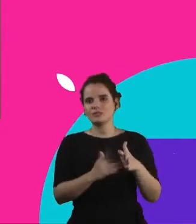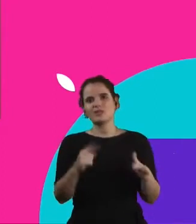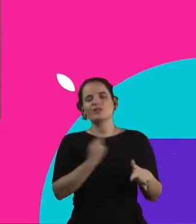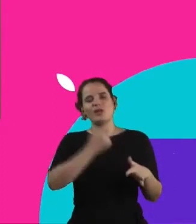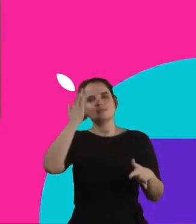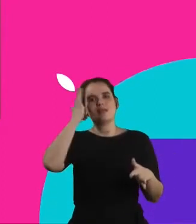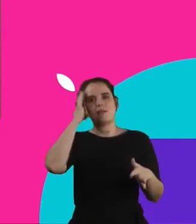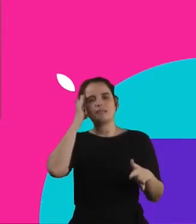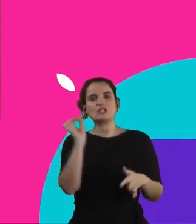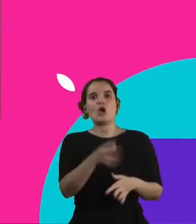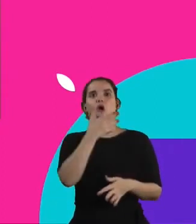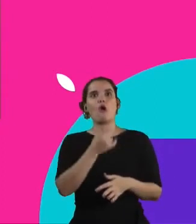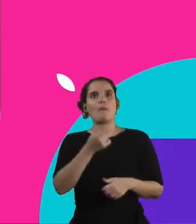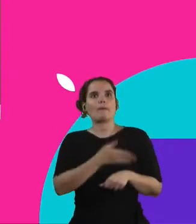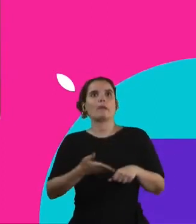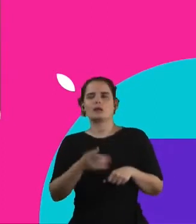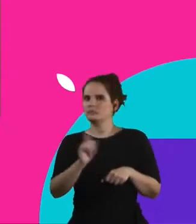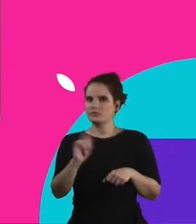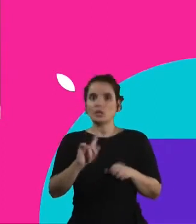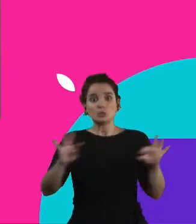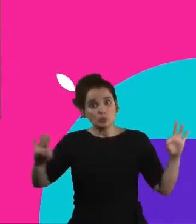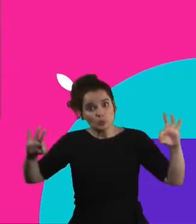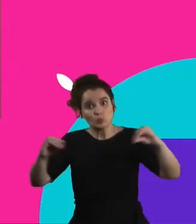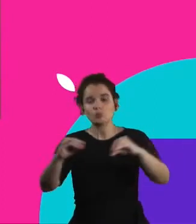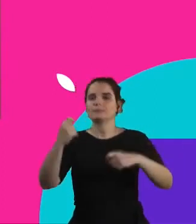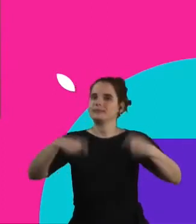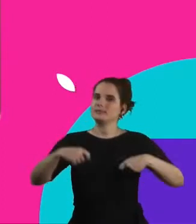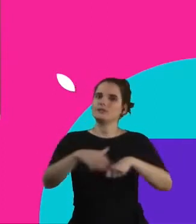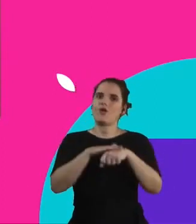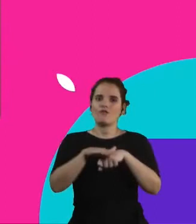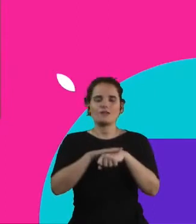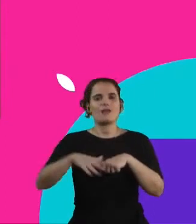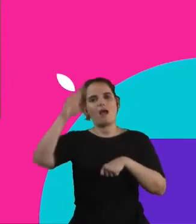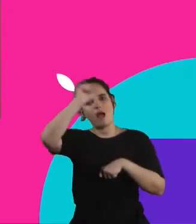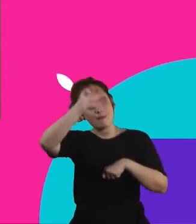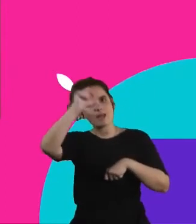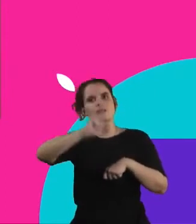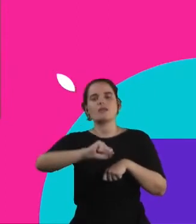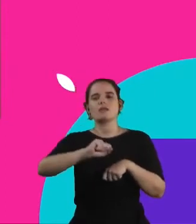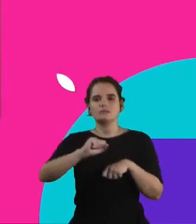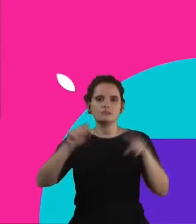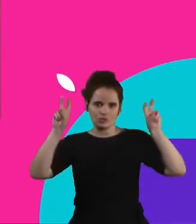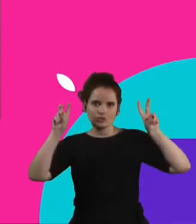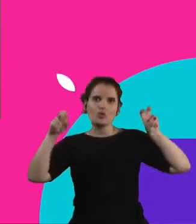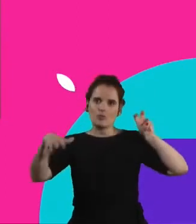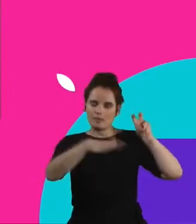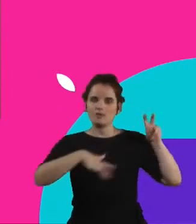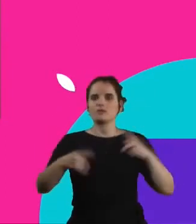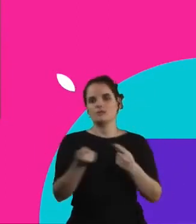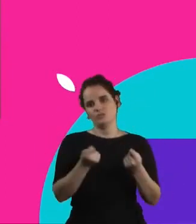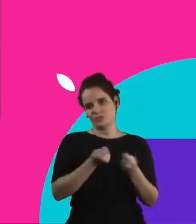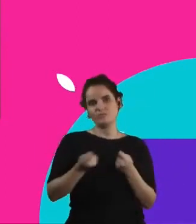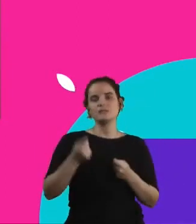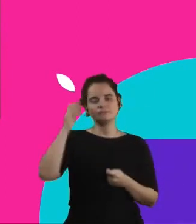necessário para todo mundo. Todo mundo, ninguém é uma ilha que consegue produzir absolutamente tudo do que precisa para sobreviver. E